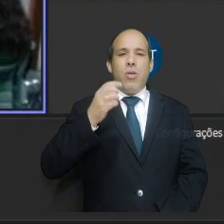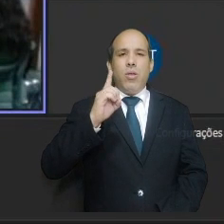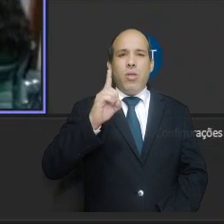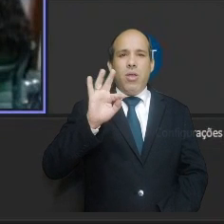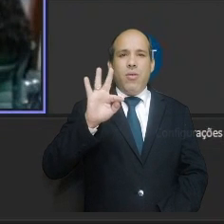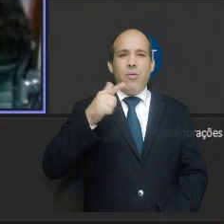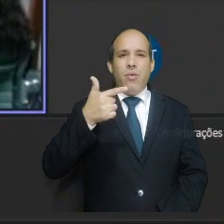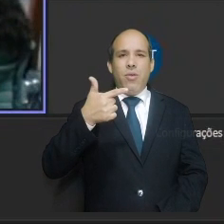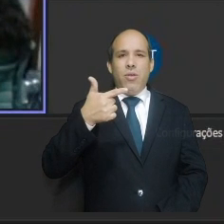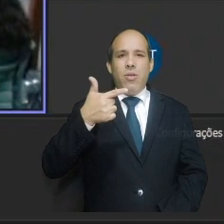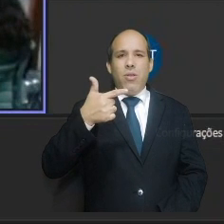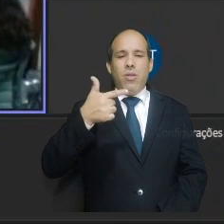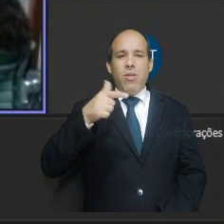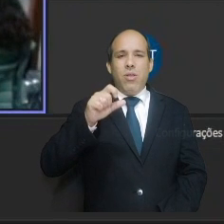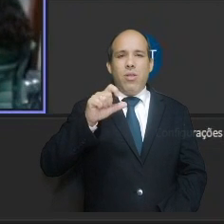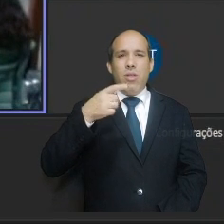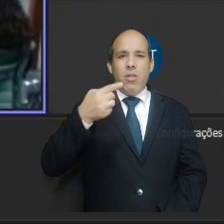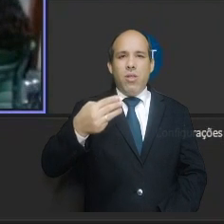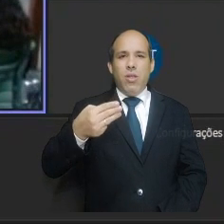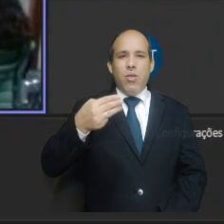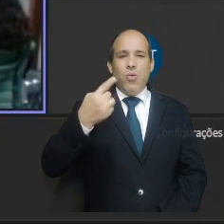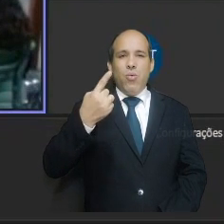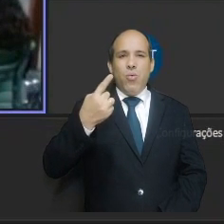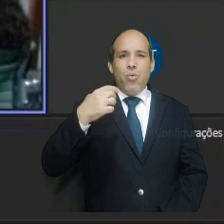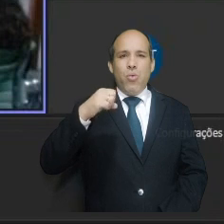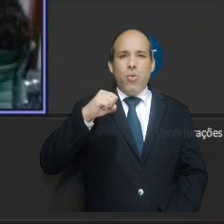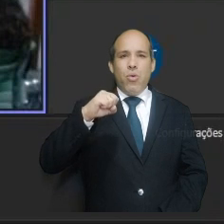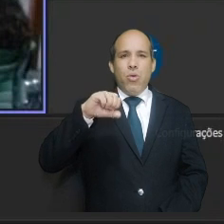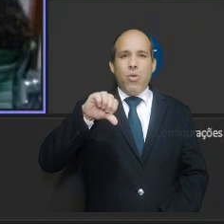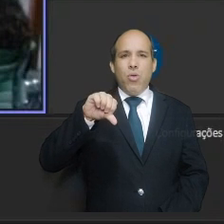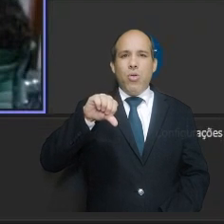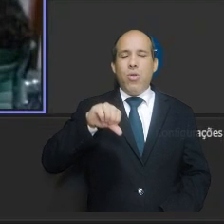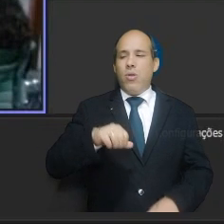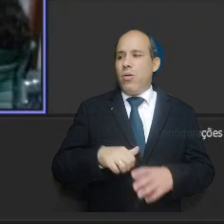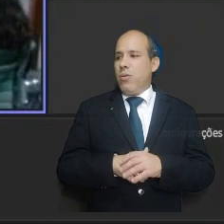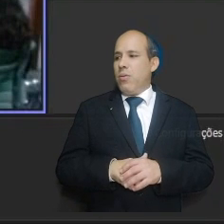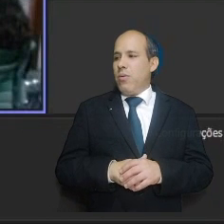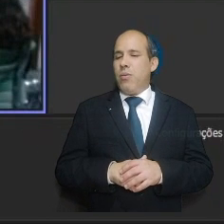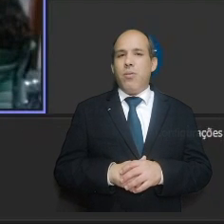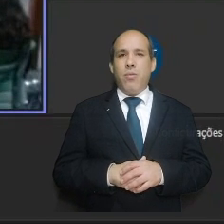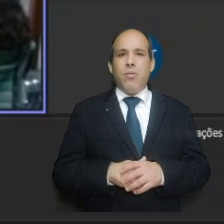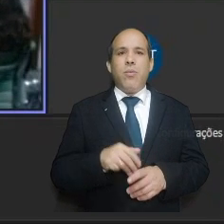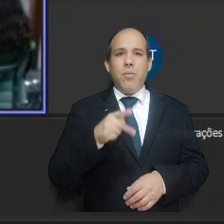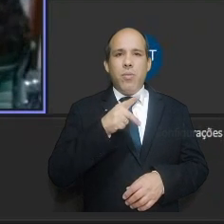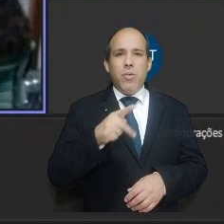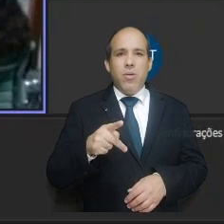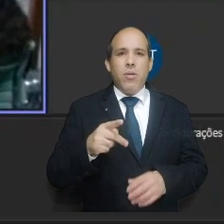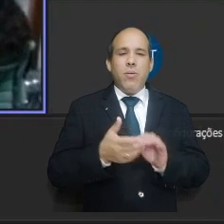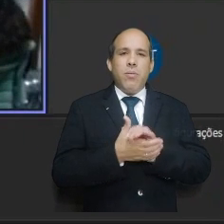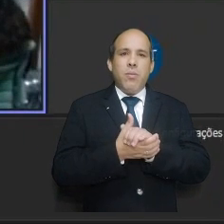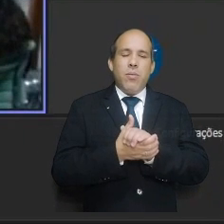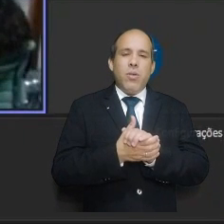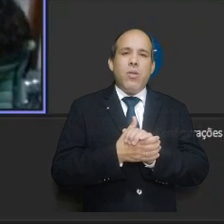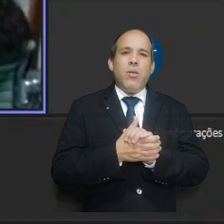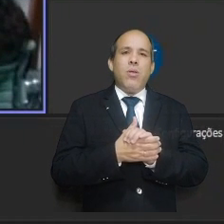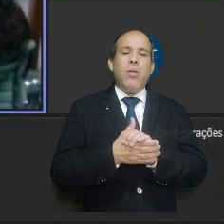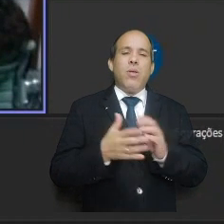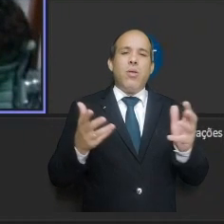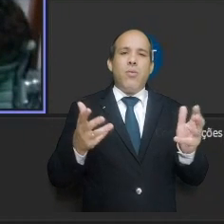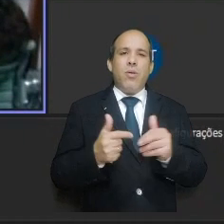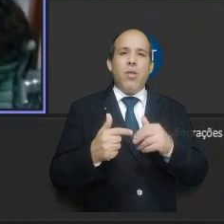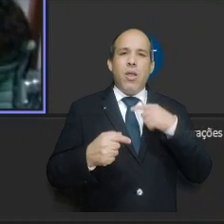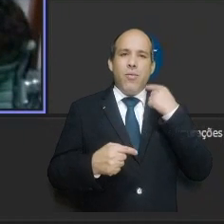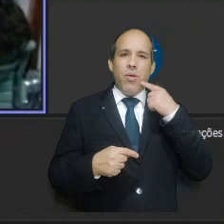Oliveira, OABDF 23189. Obrigado. Presidente, Cumprimento Vossa Excelência, os eminentes